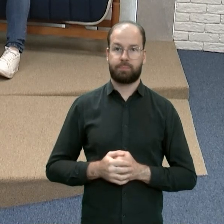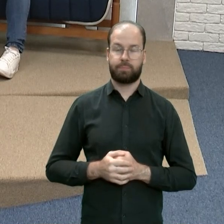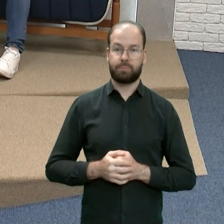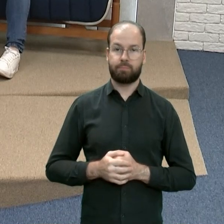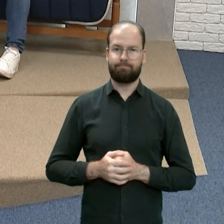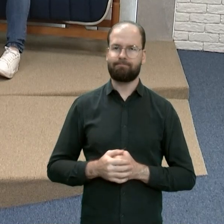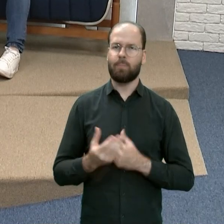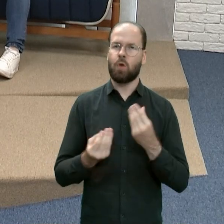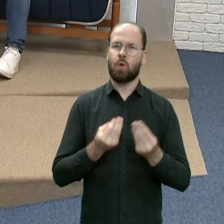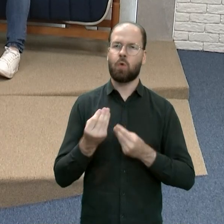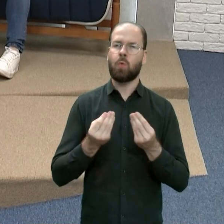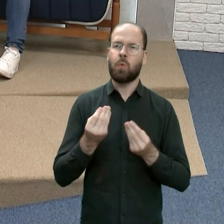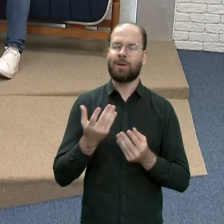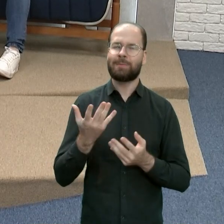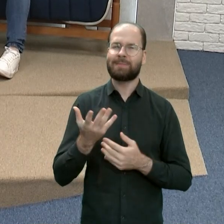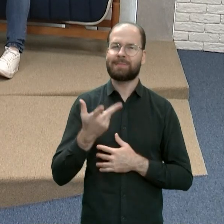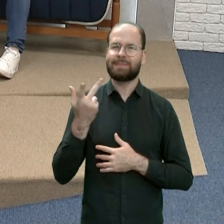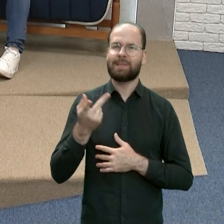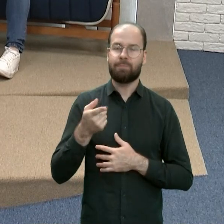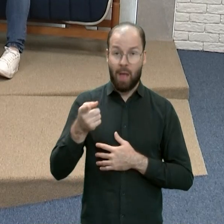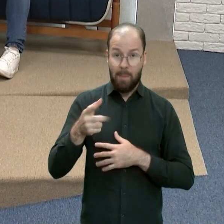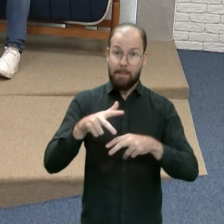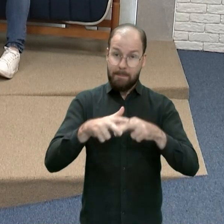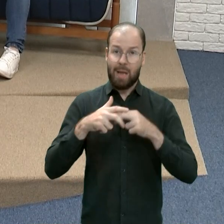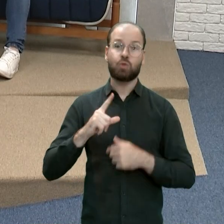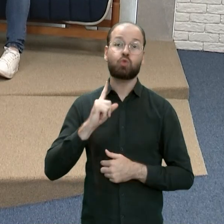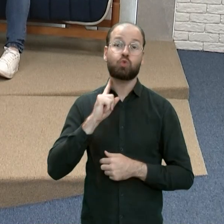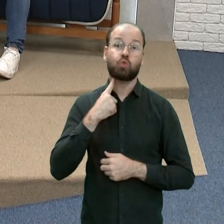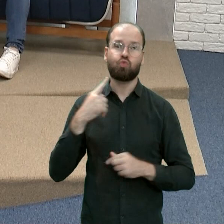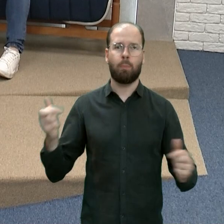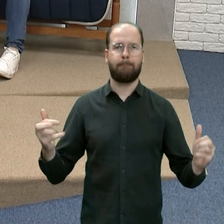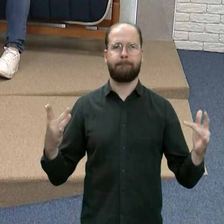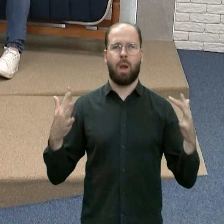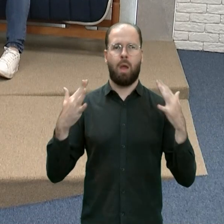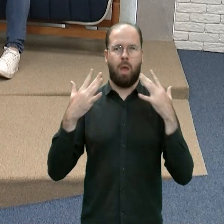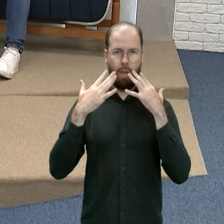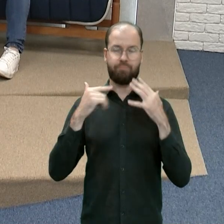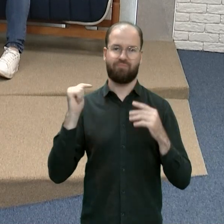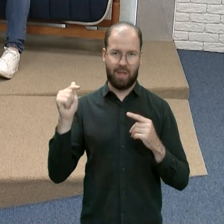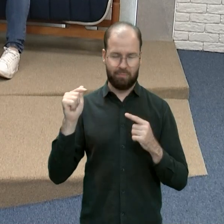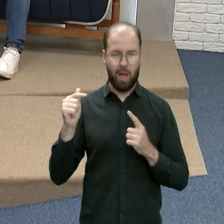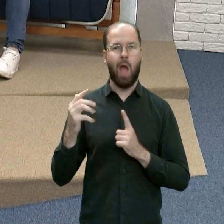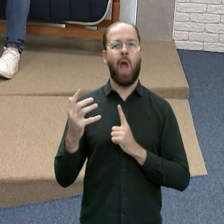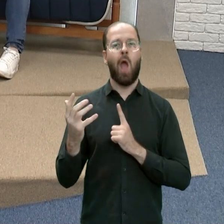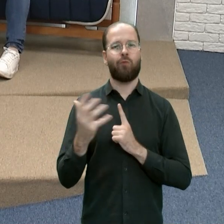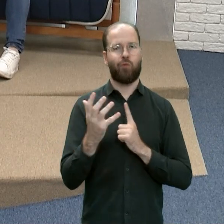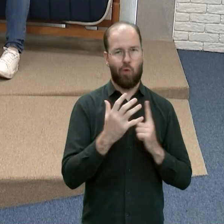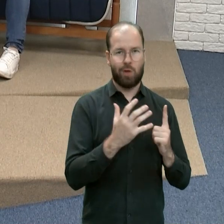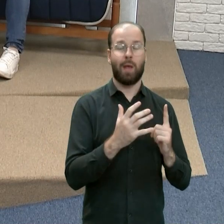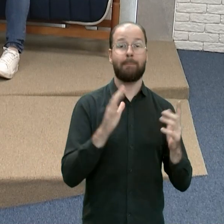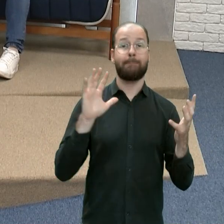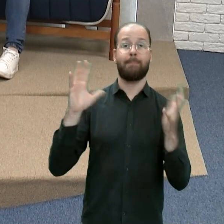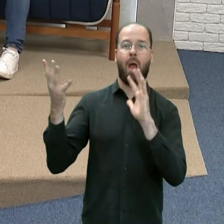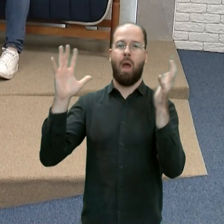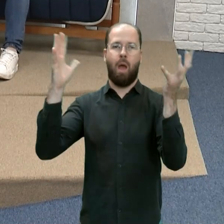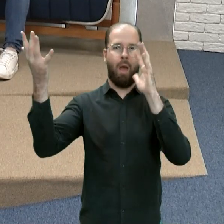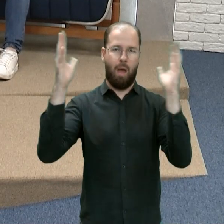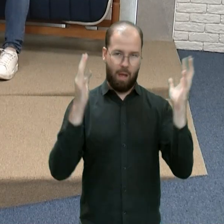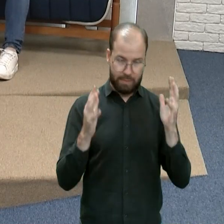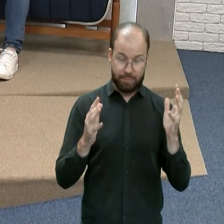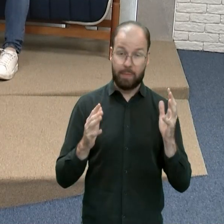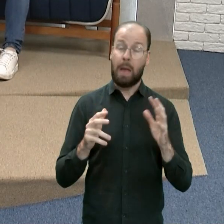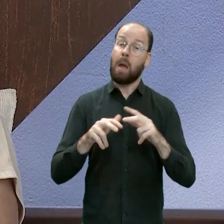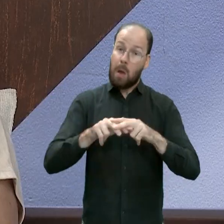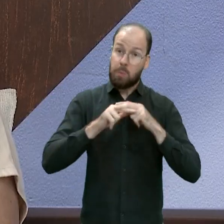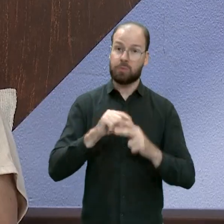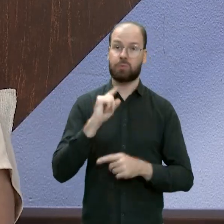Como é que chama? Essa poluição, ela influencia muito nas mudanças climáticas. E aí, então, a gente